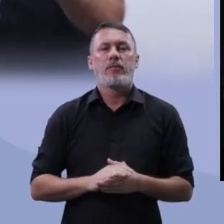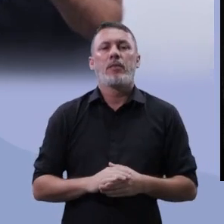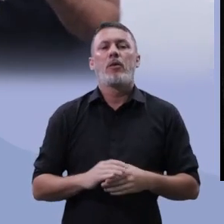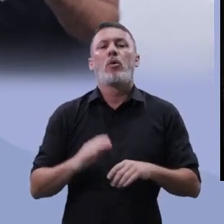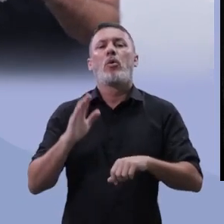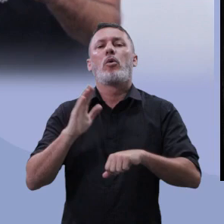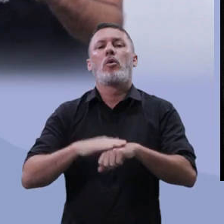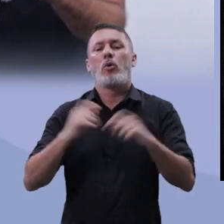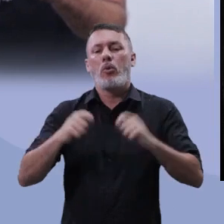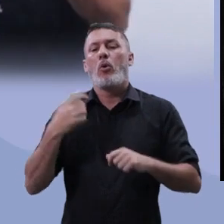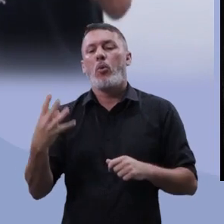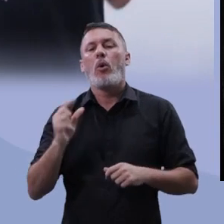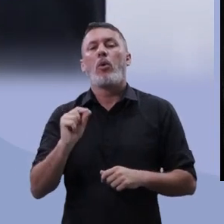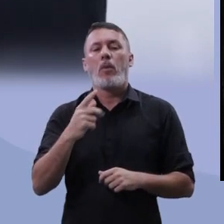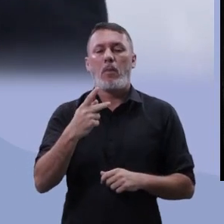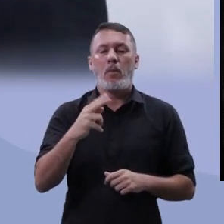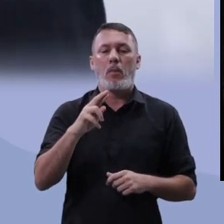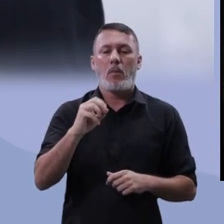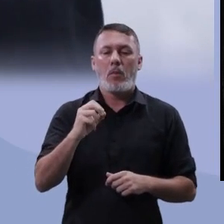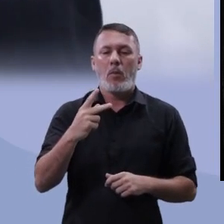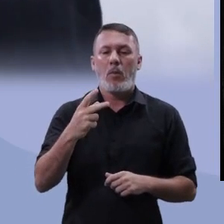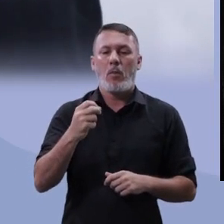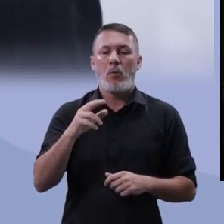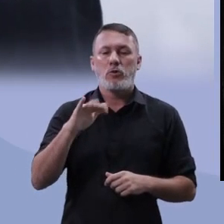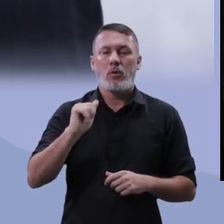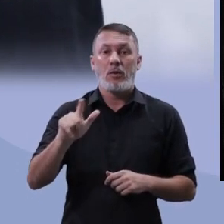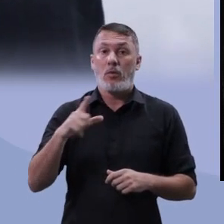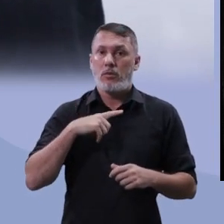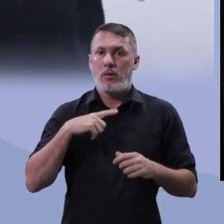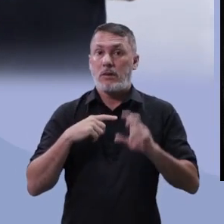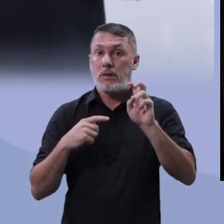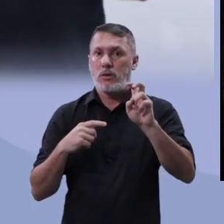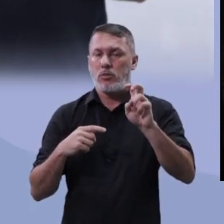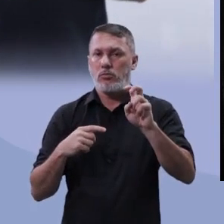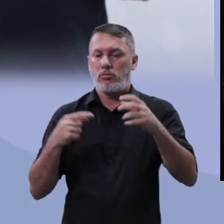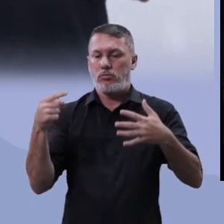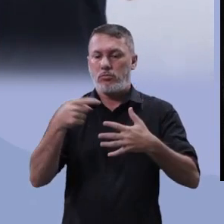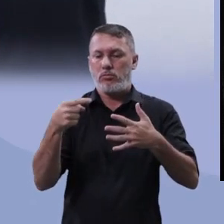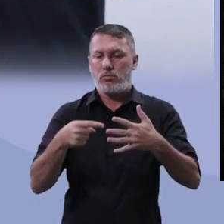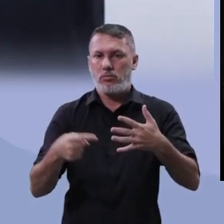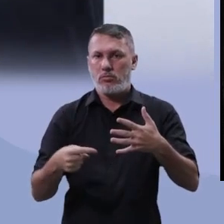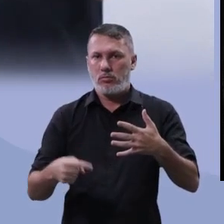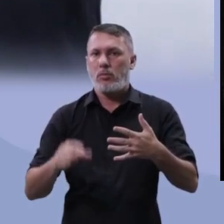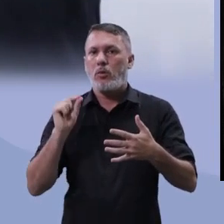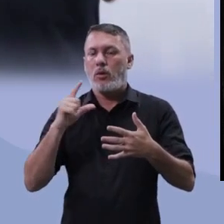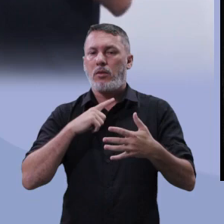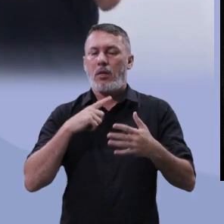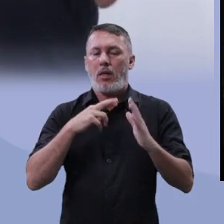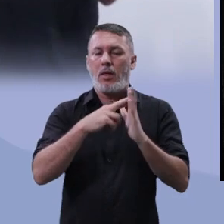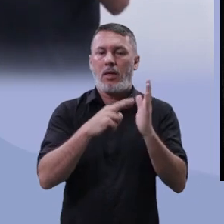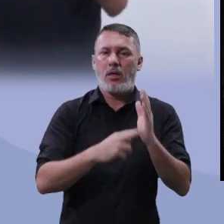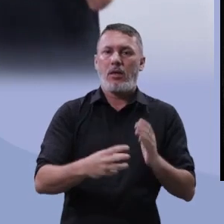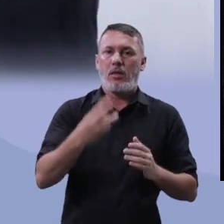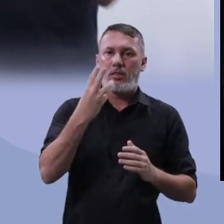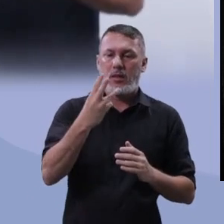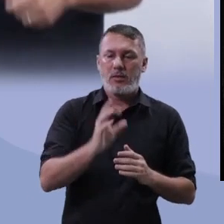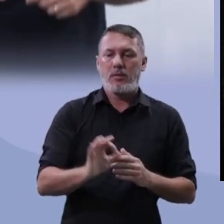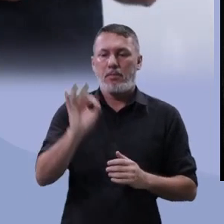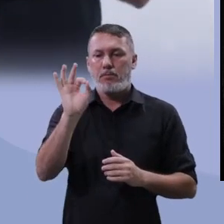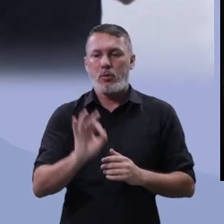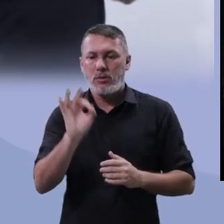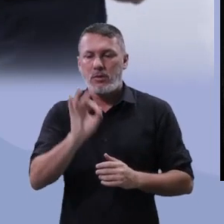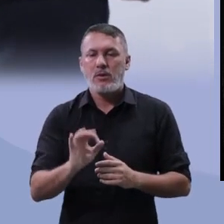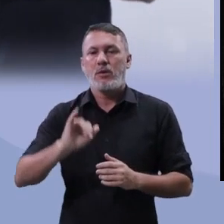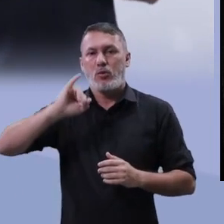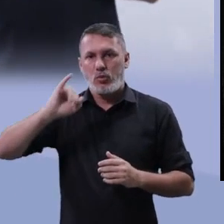é a proporcionalidade. Tem 5 assuntos importantes aí, meu hacker. Razão, proporção, regra de 3,